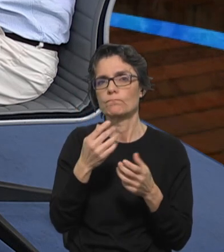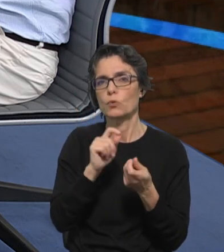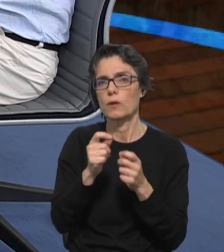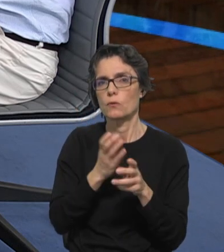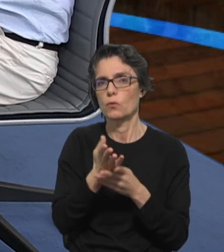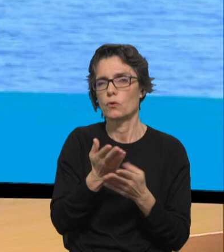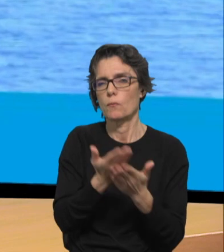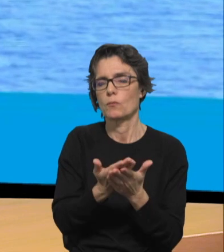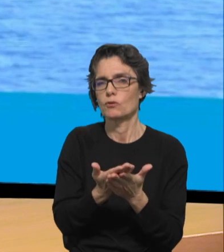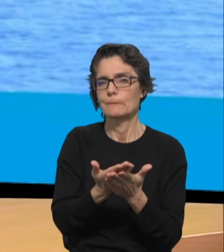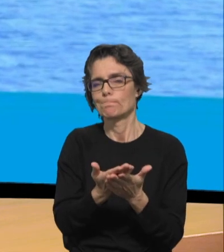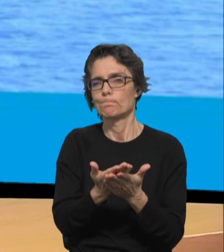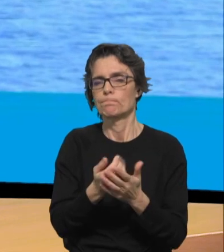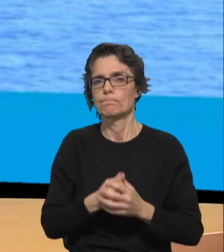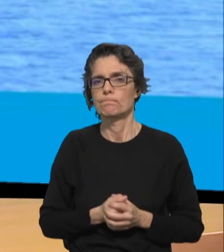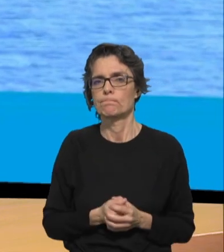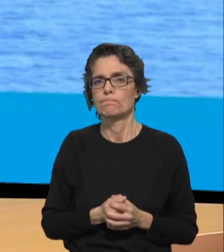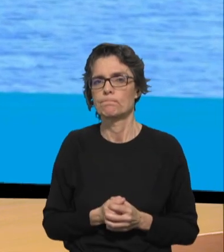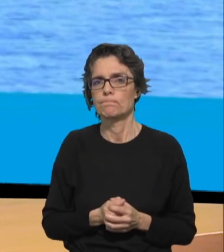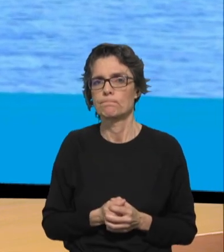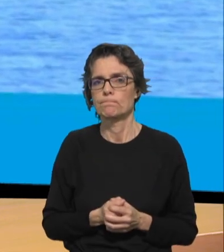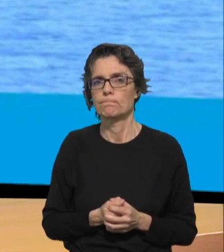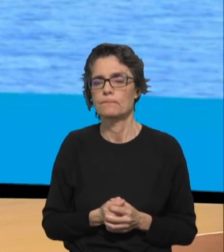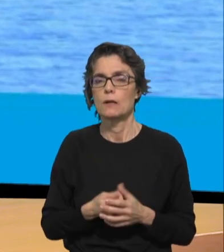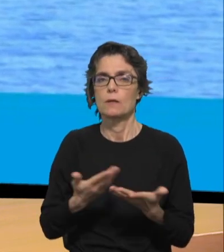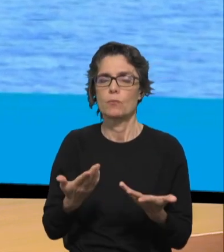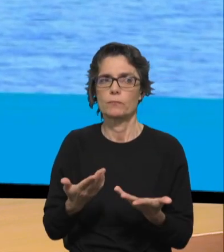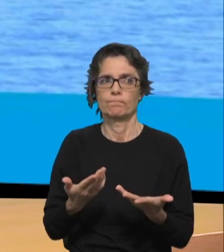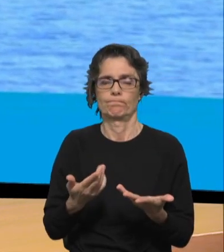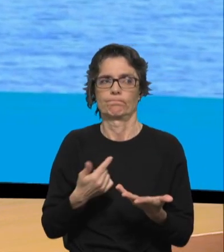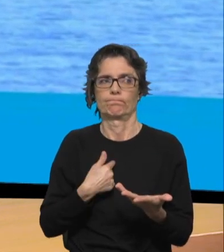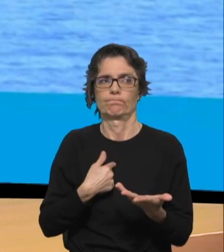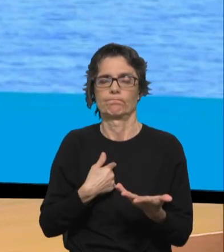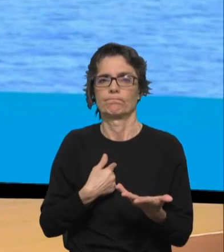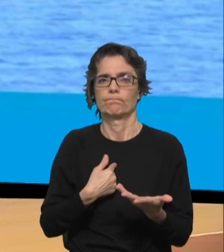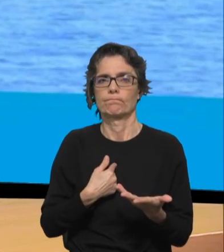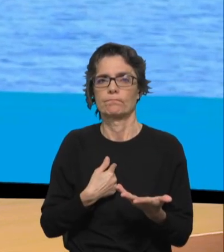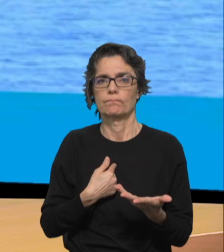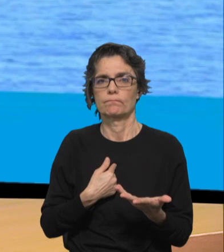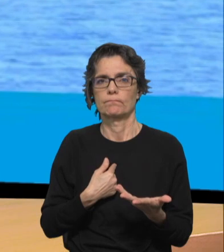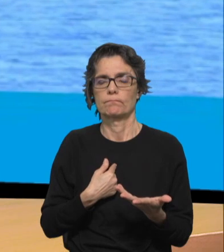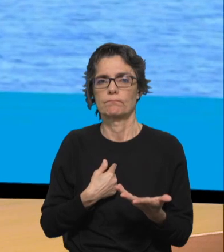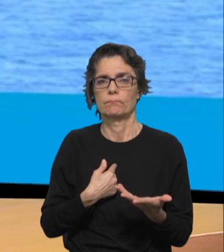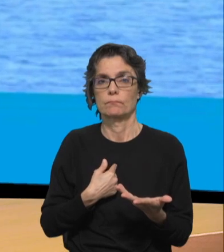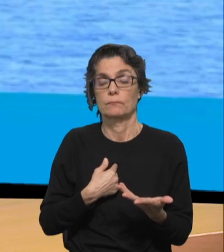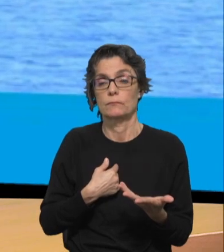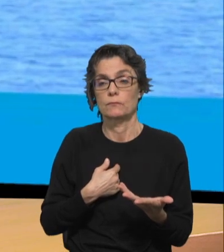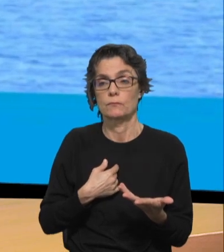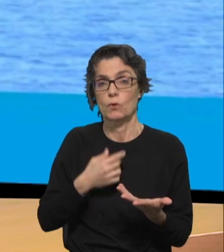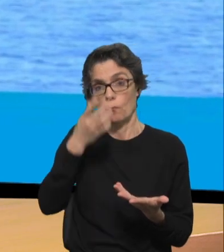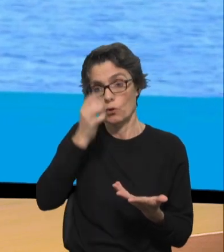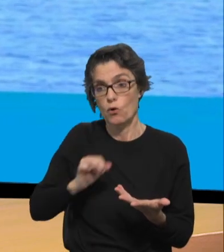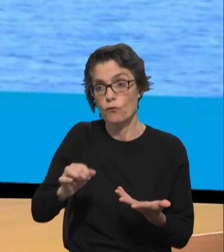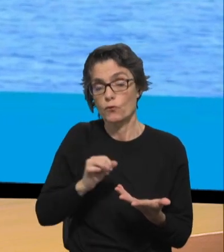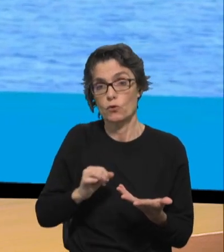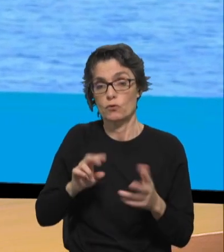tem. Pois, não tenho outra maneira de expressar a nossa preocupação